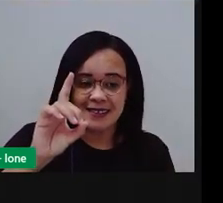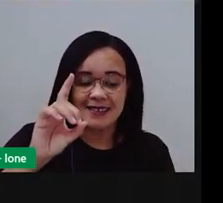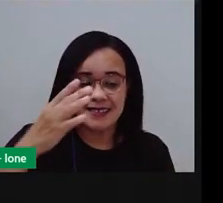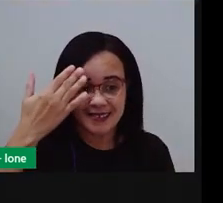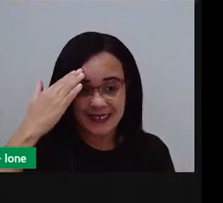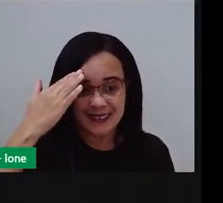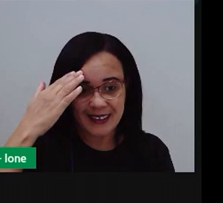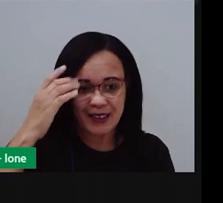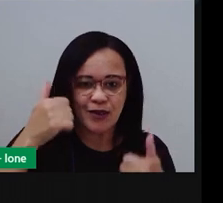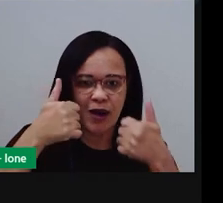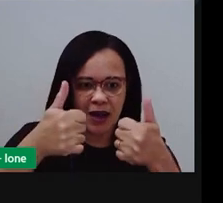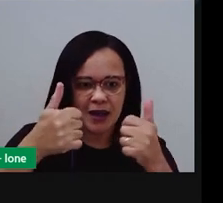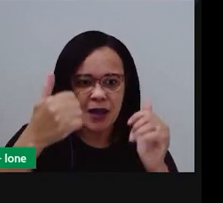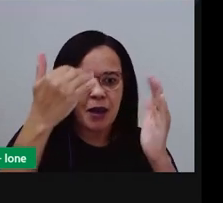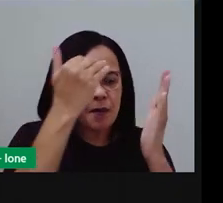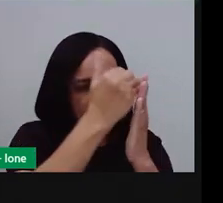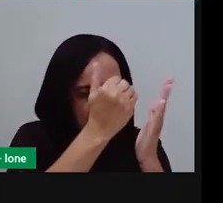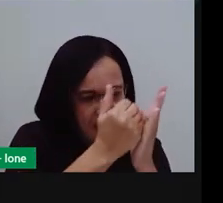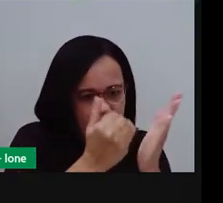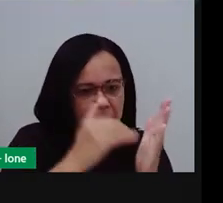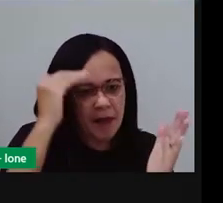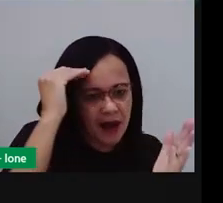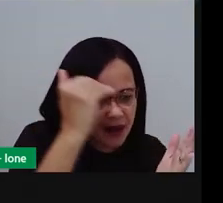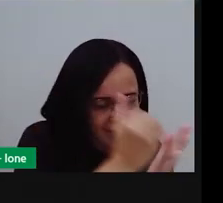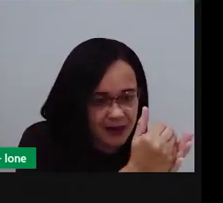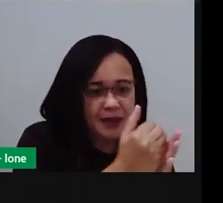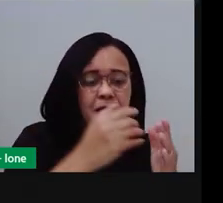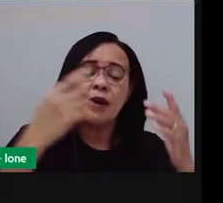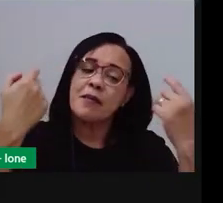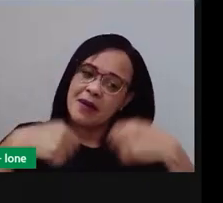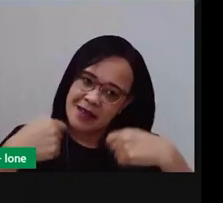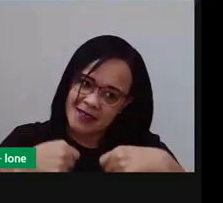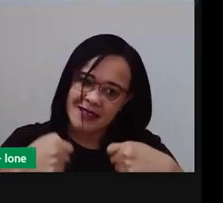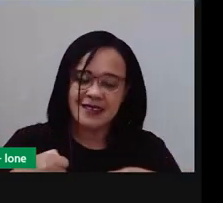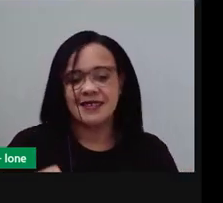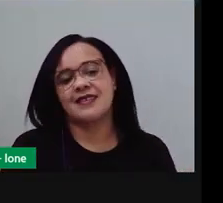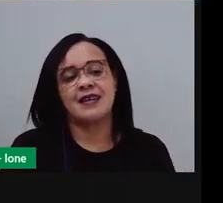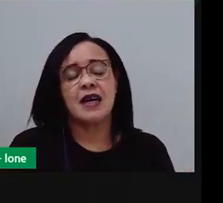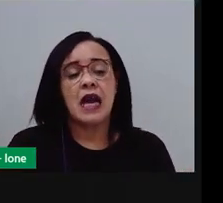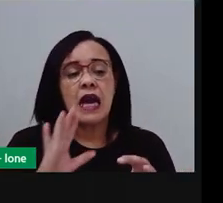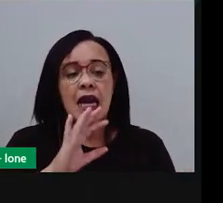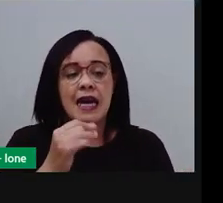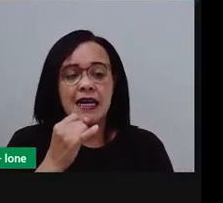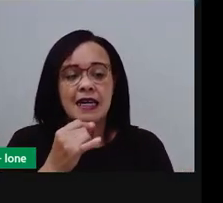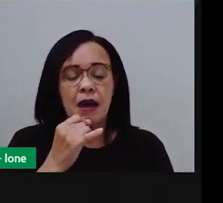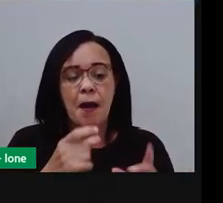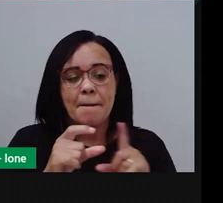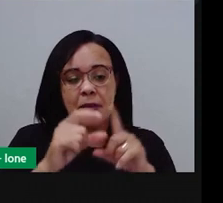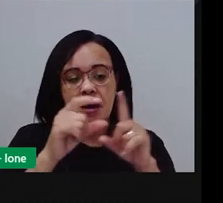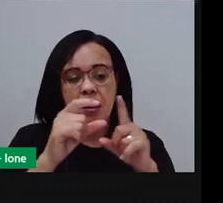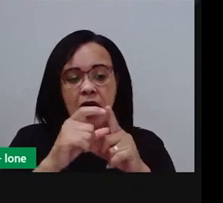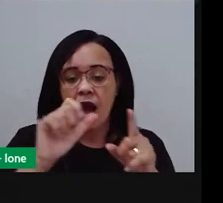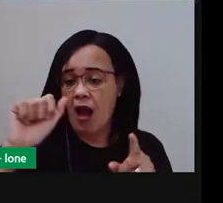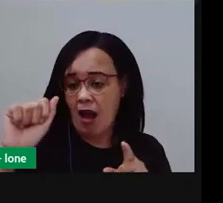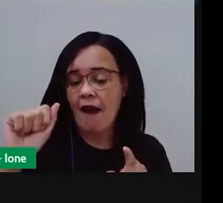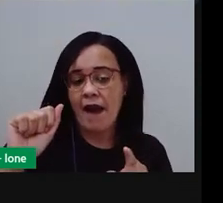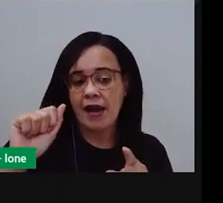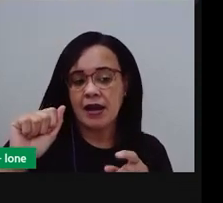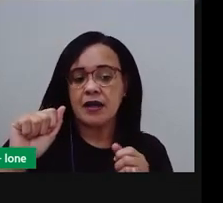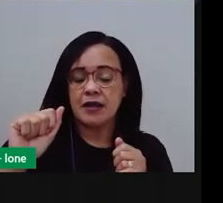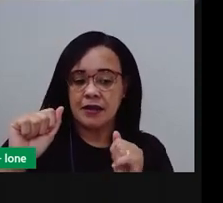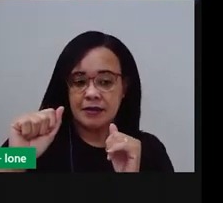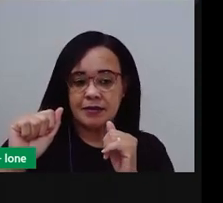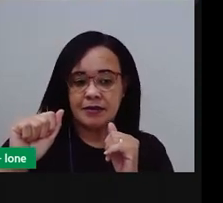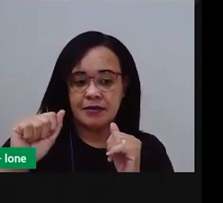tá bom? Se aparecer uma palavra que escreve com a letra A, a inicial é a letra A,